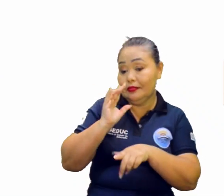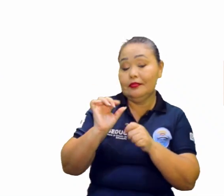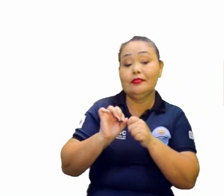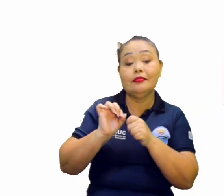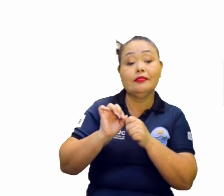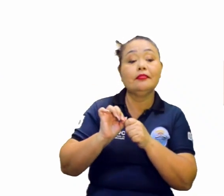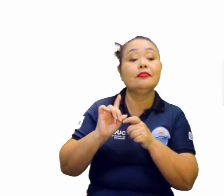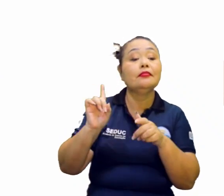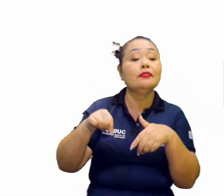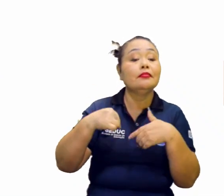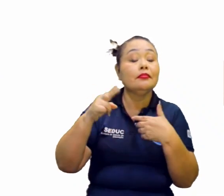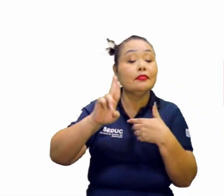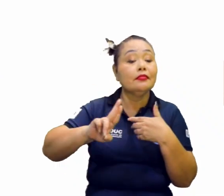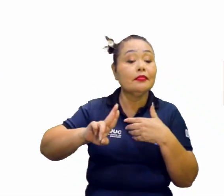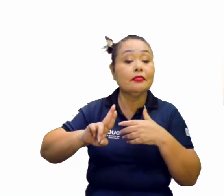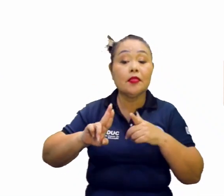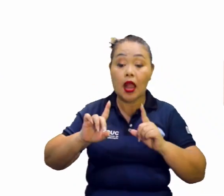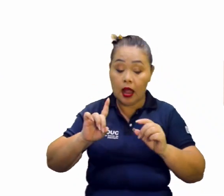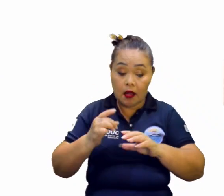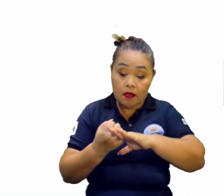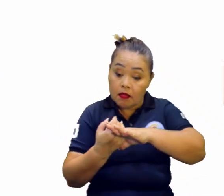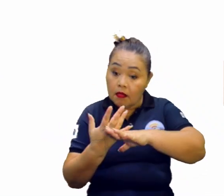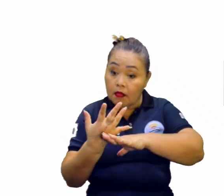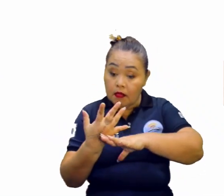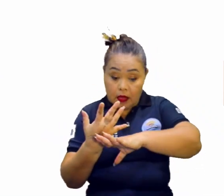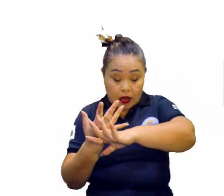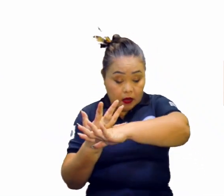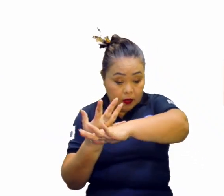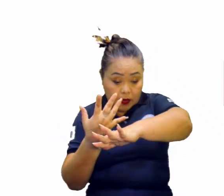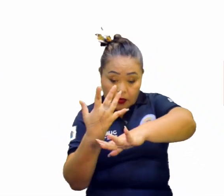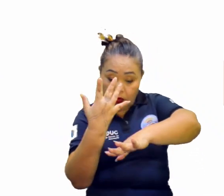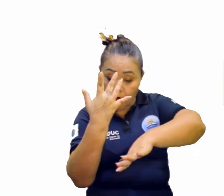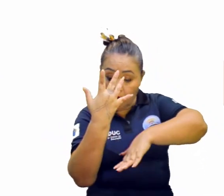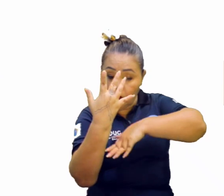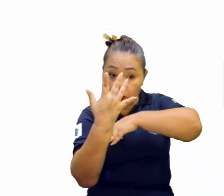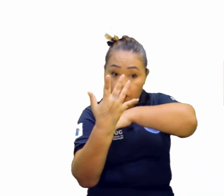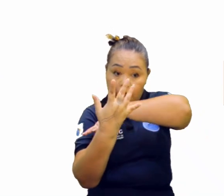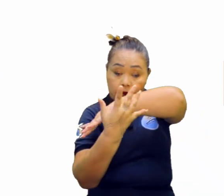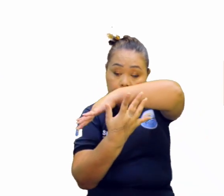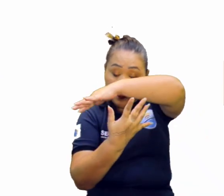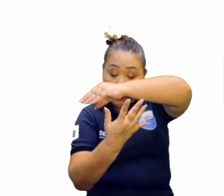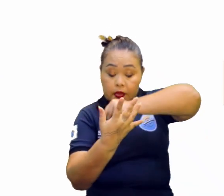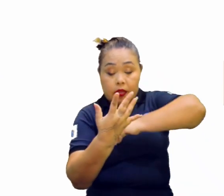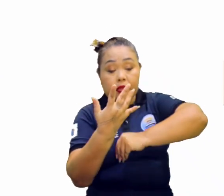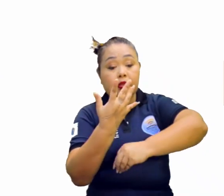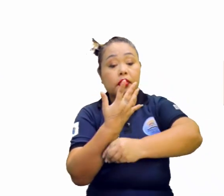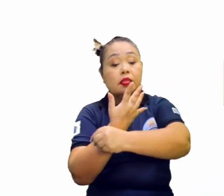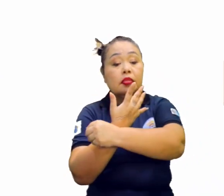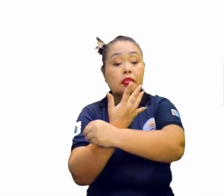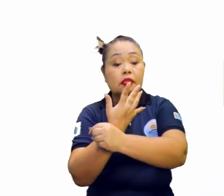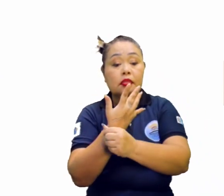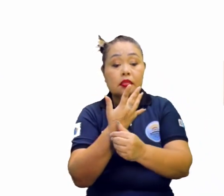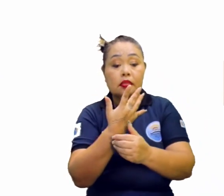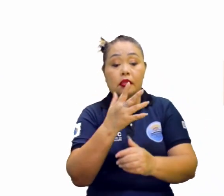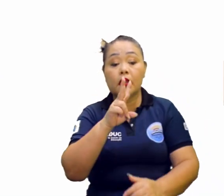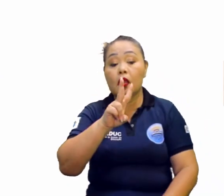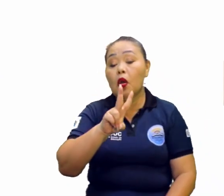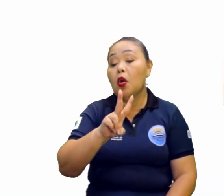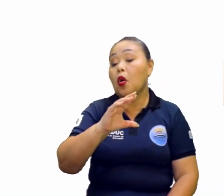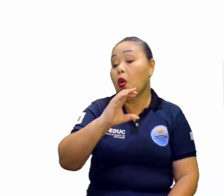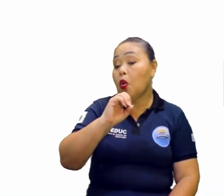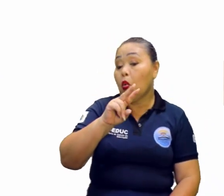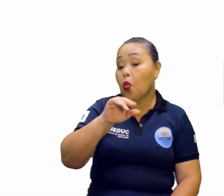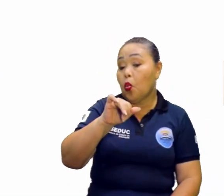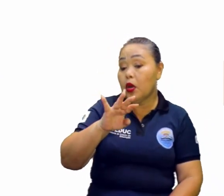dessas plantas, em cobertura, em covetas laterais, tá? Então,